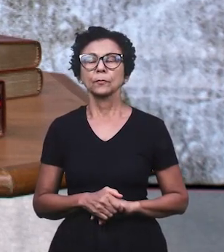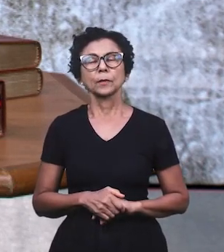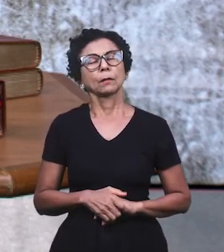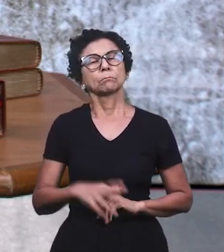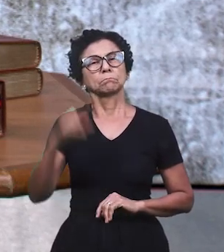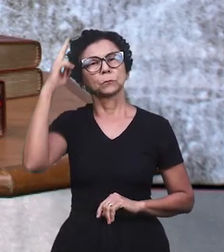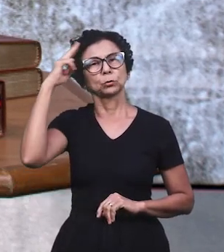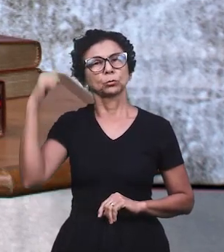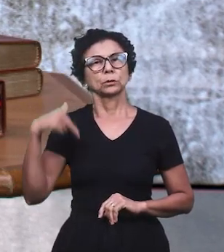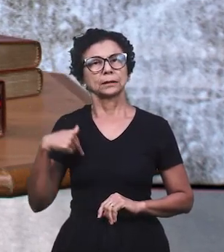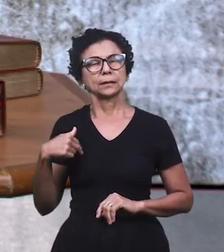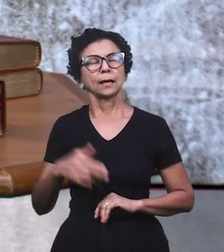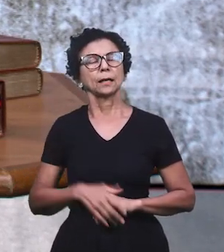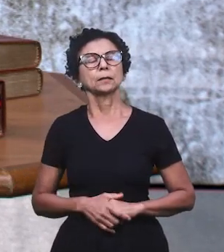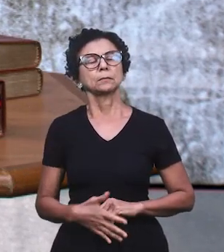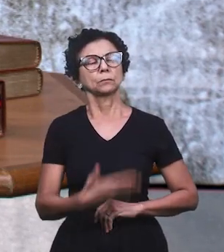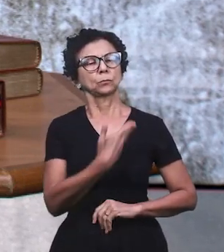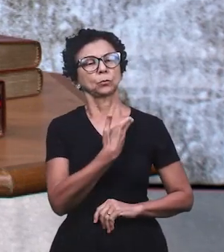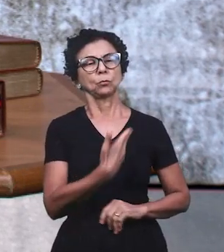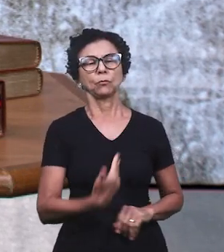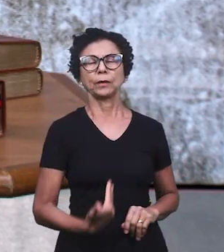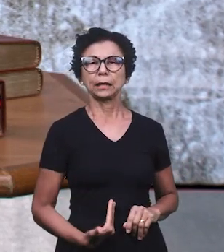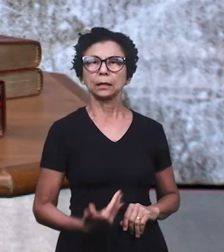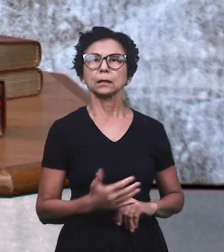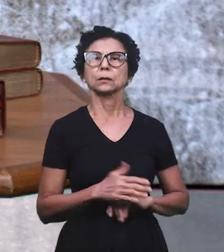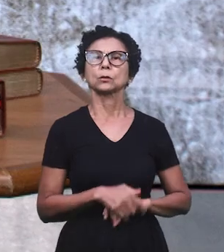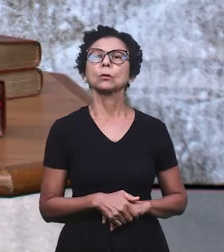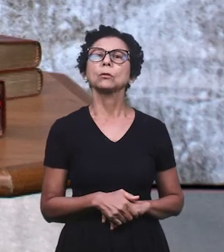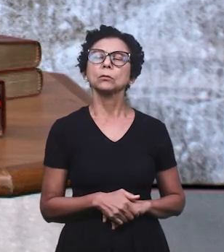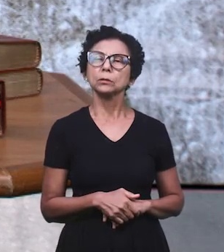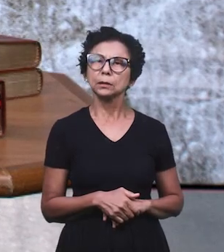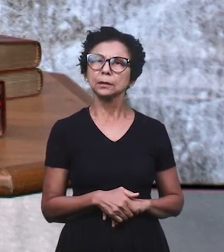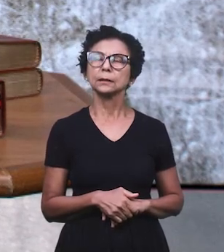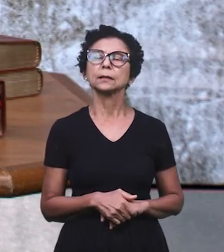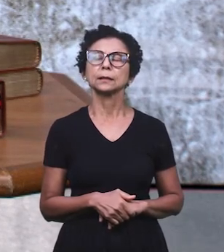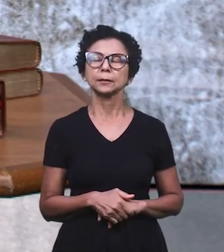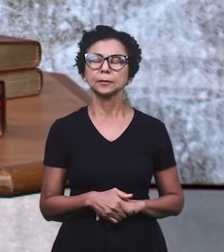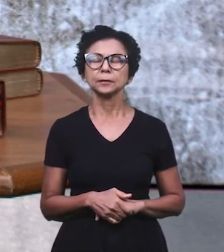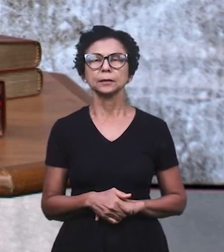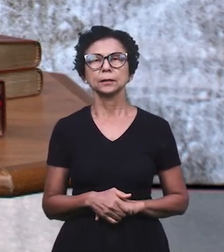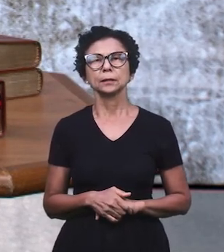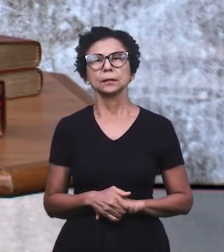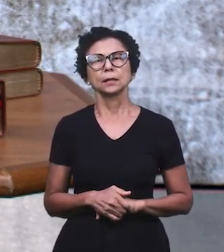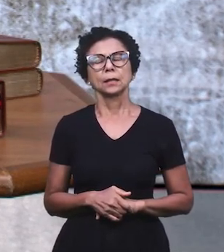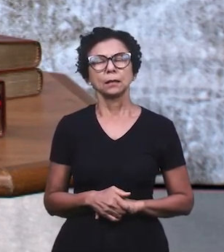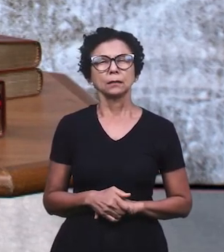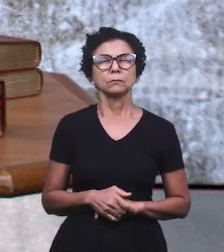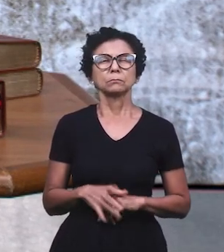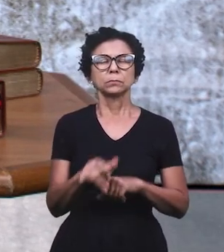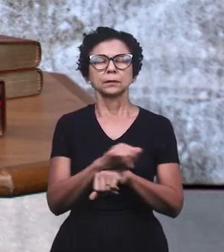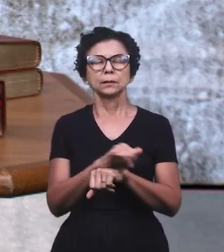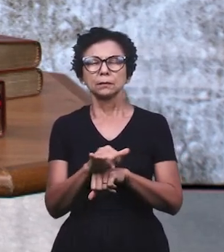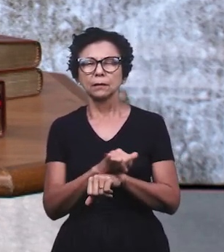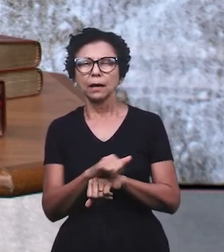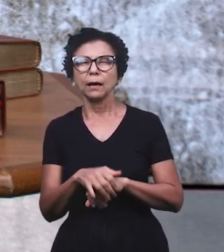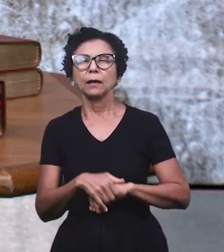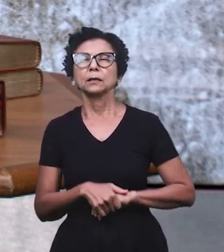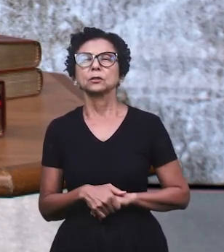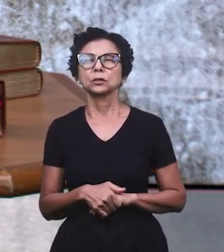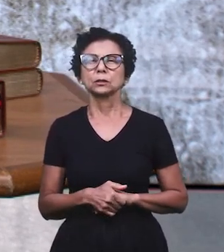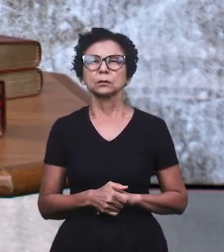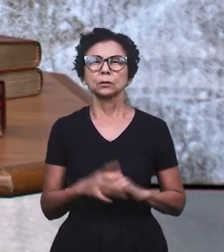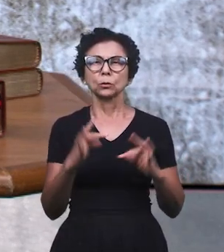as providências para que alimento fosse guardado para os 7 anos de fome que viriam em